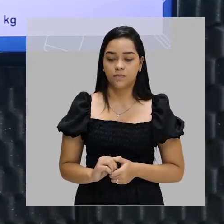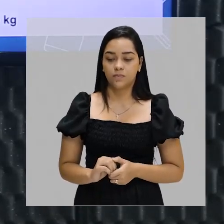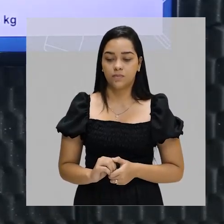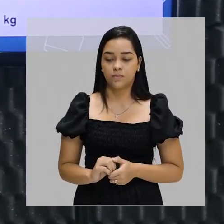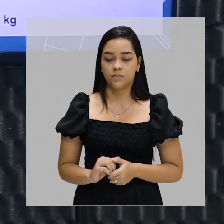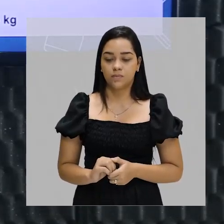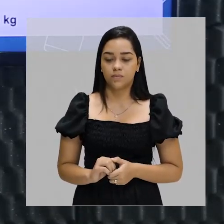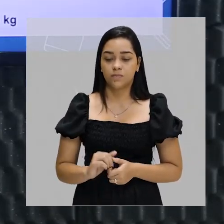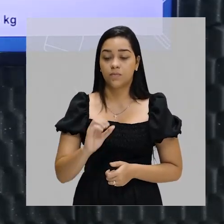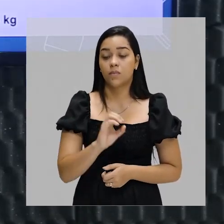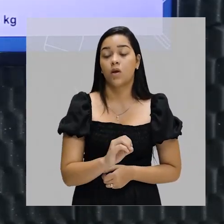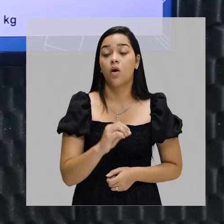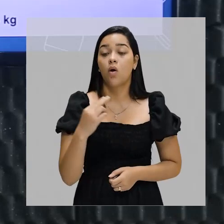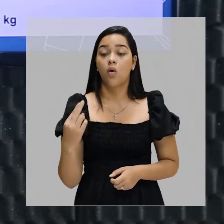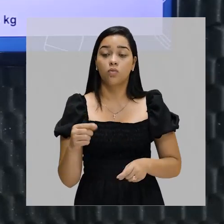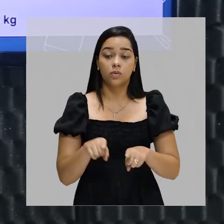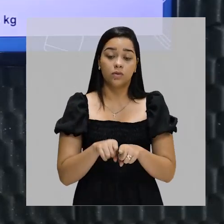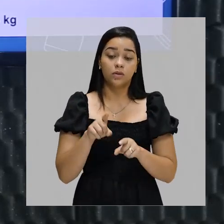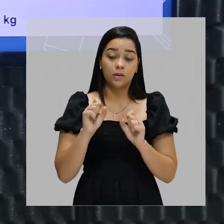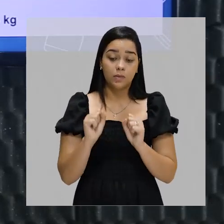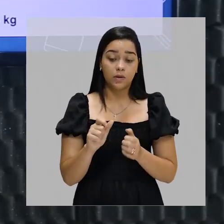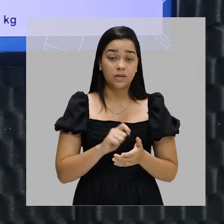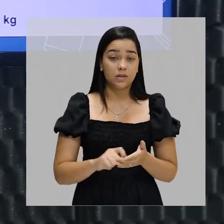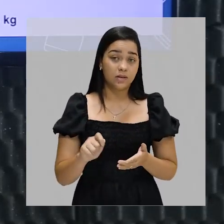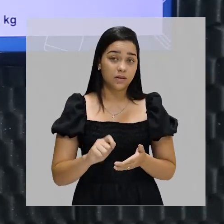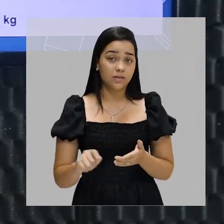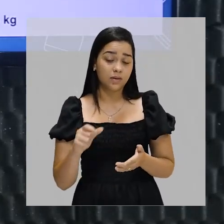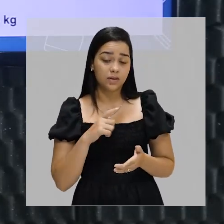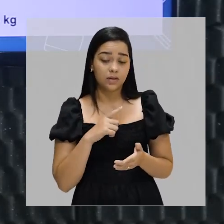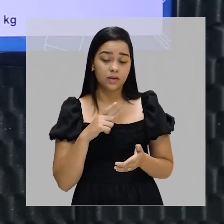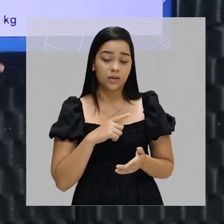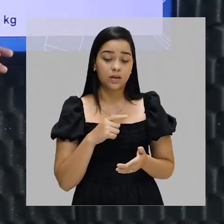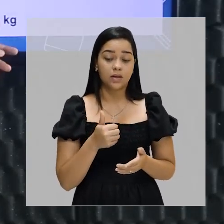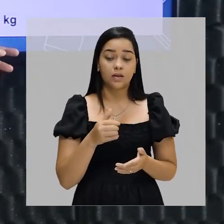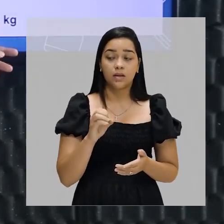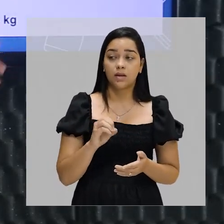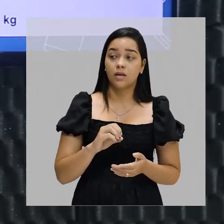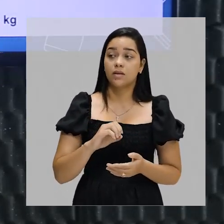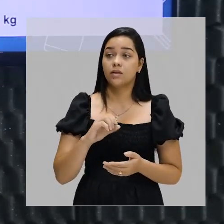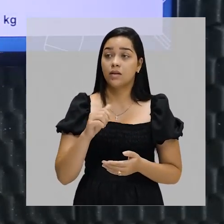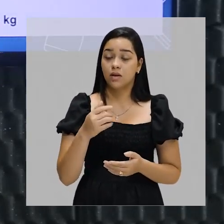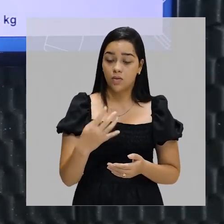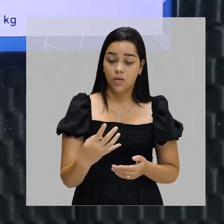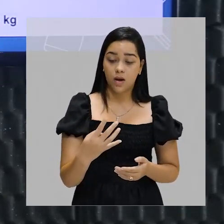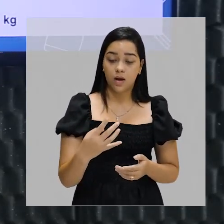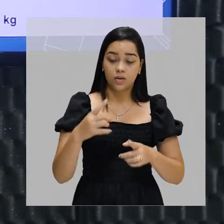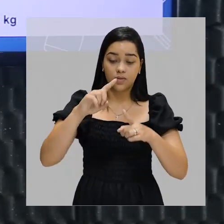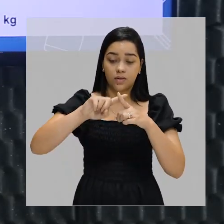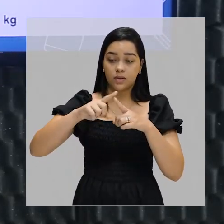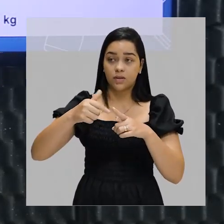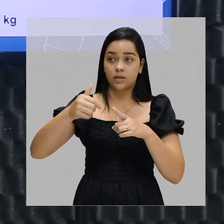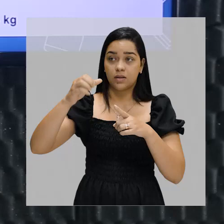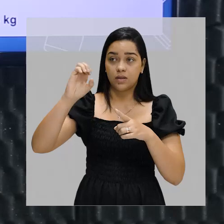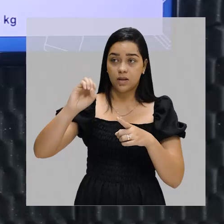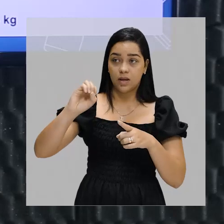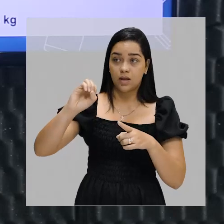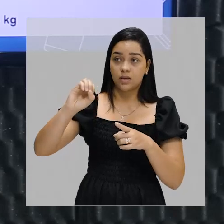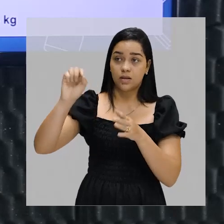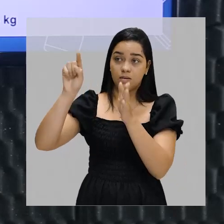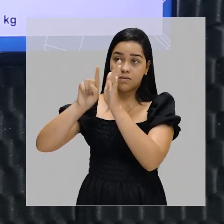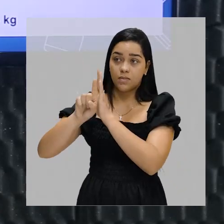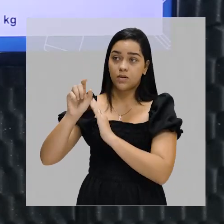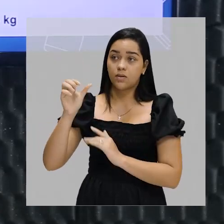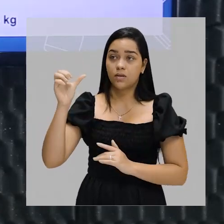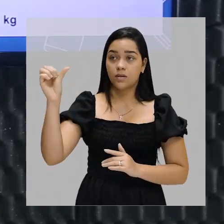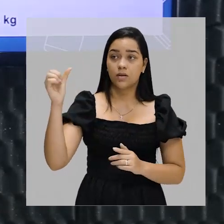0,000004. Ou então, você pode escrever em potência de 10. 4 vezes 10 elevado a menos